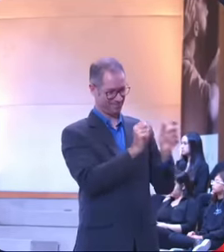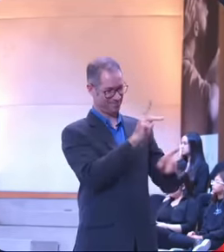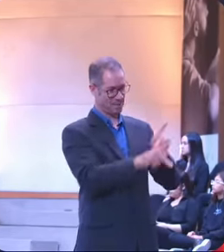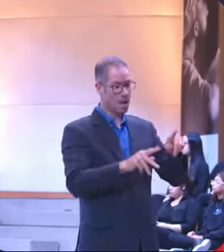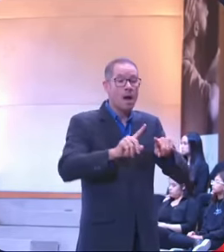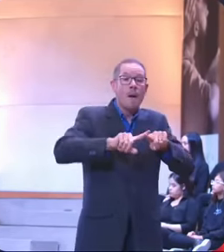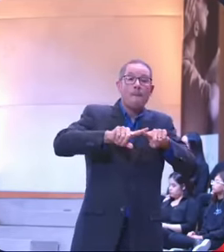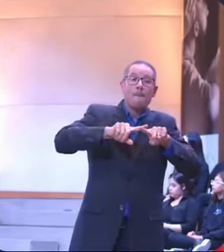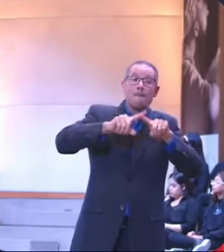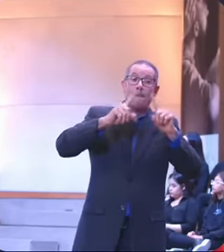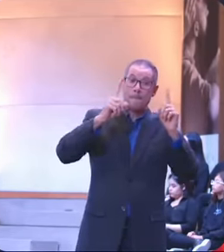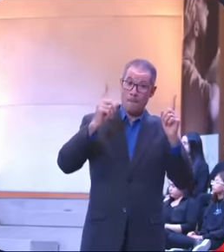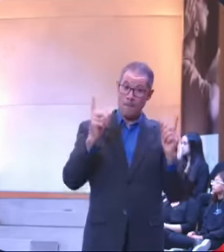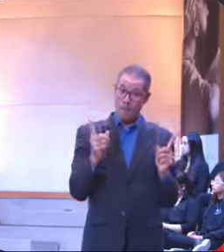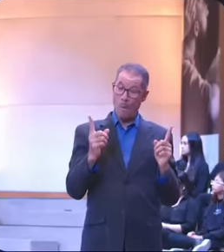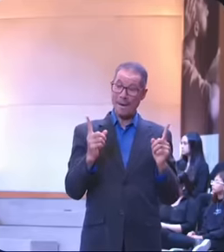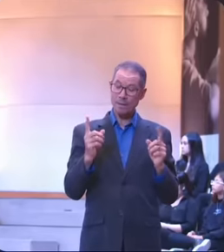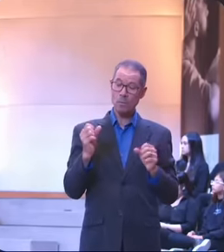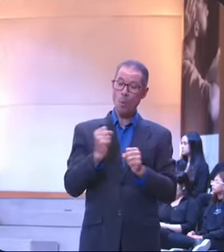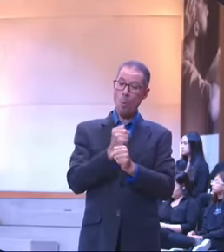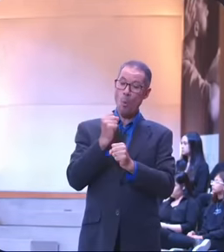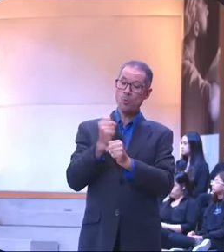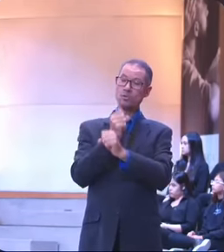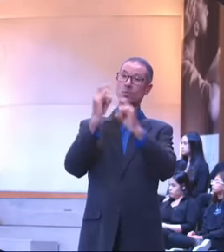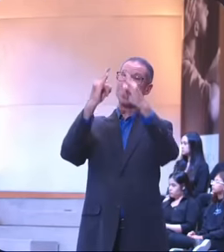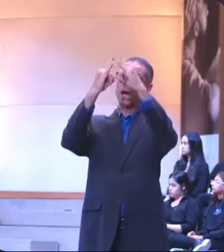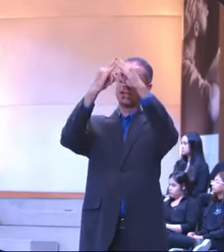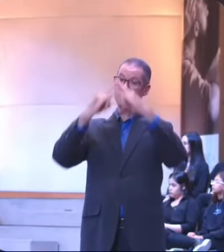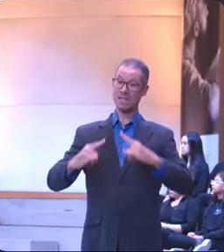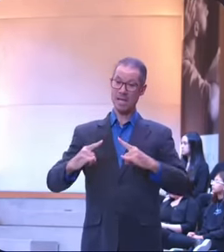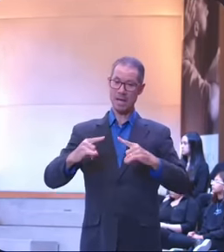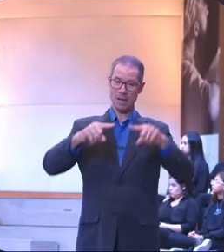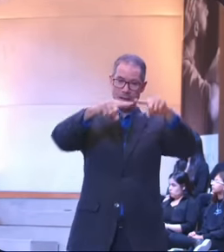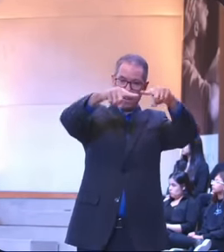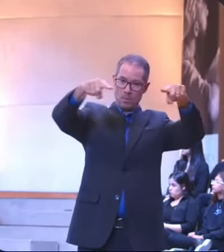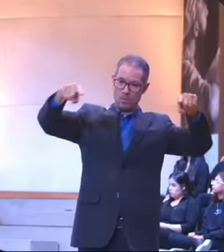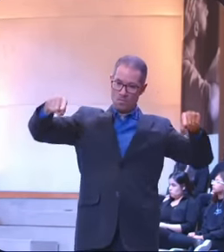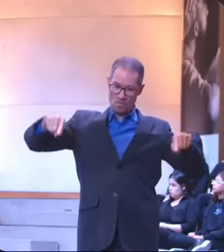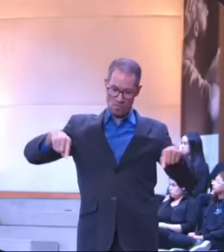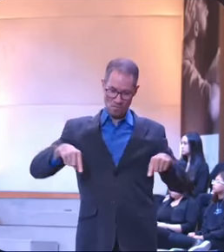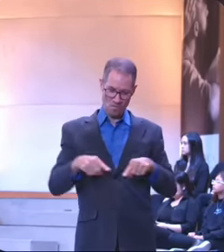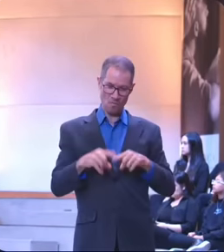Porém, você vai construir a tenda fora do arraial,